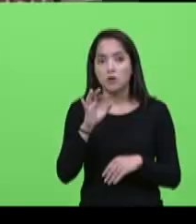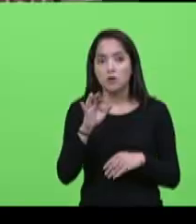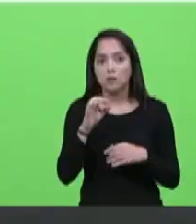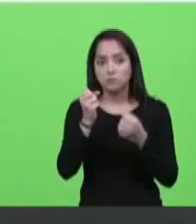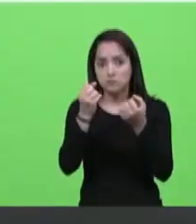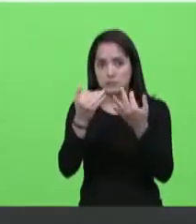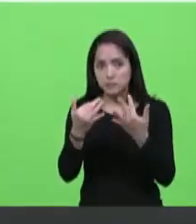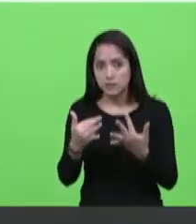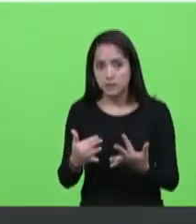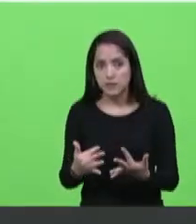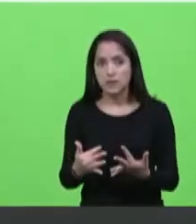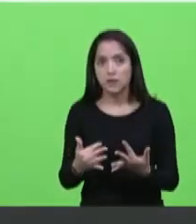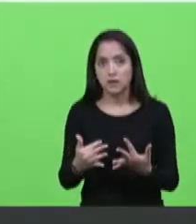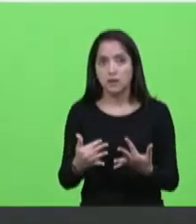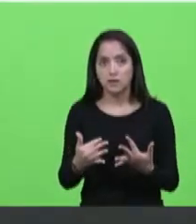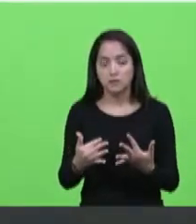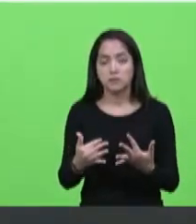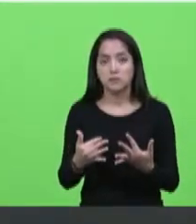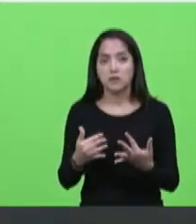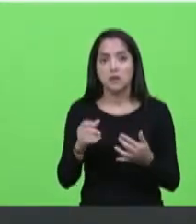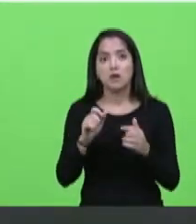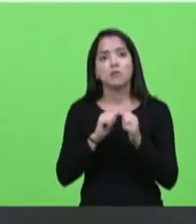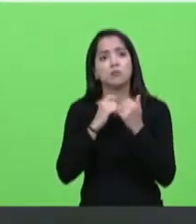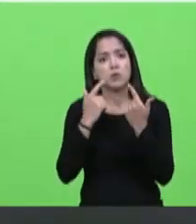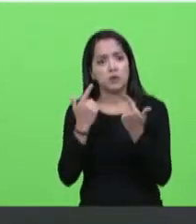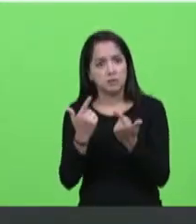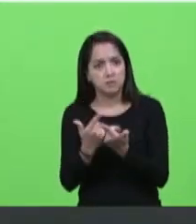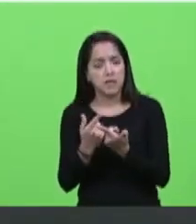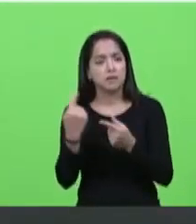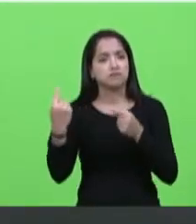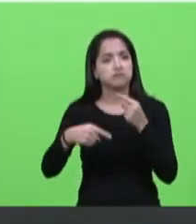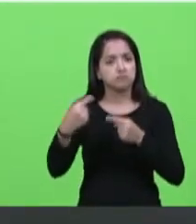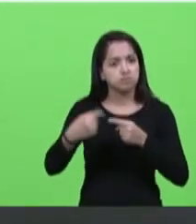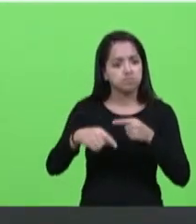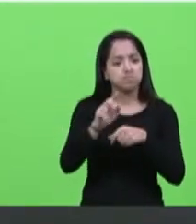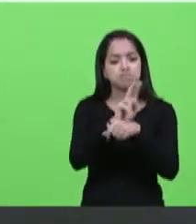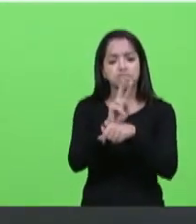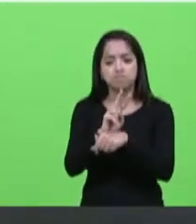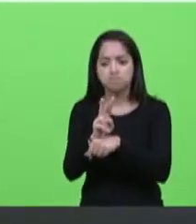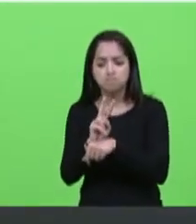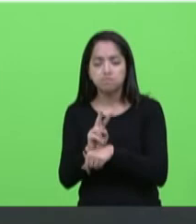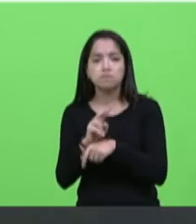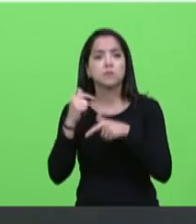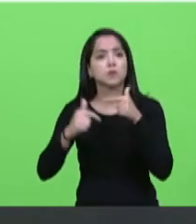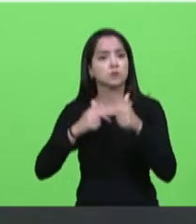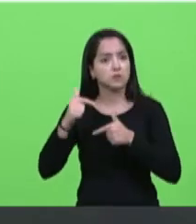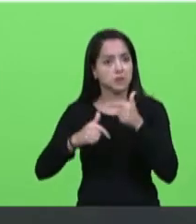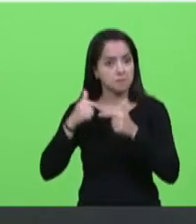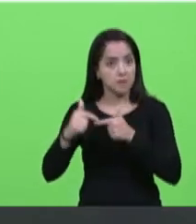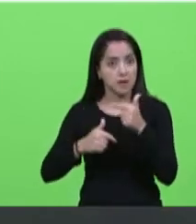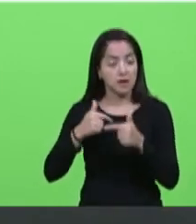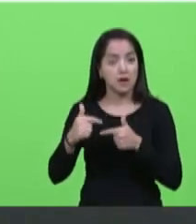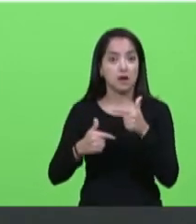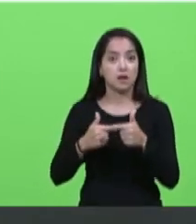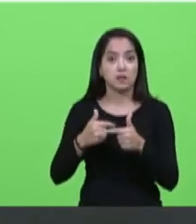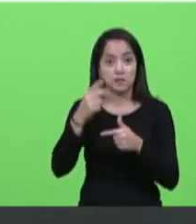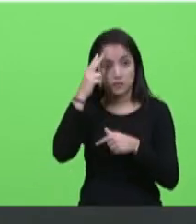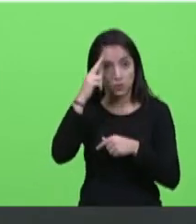acho que o parlamento tem cumprido muito bem a sua função fiscalizatória. Eu acho que esses dois dias de oitivas